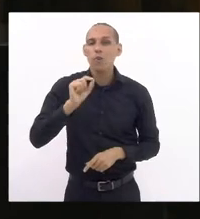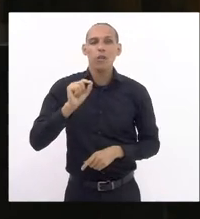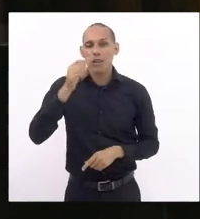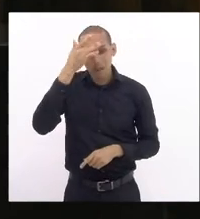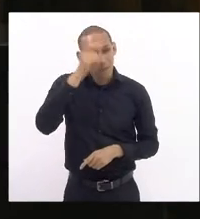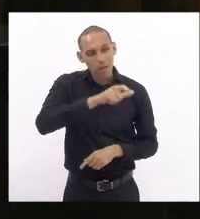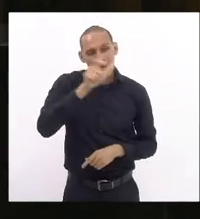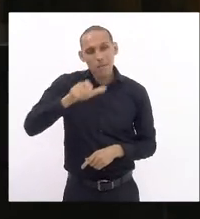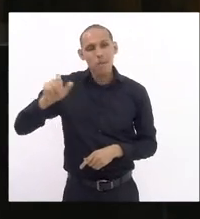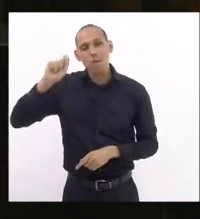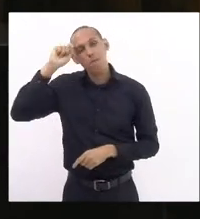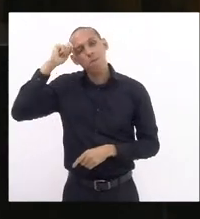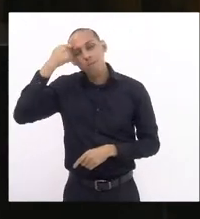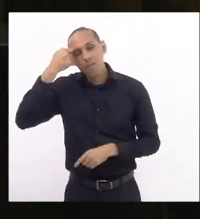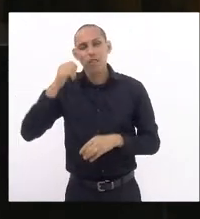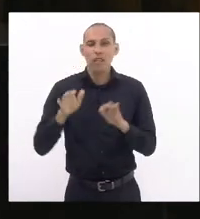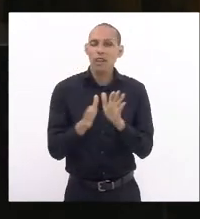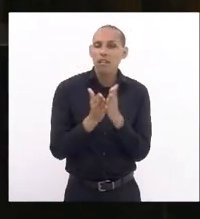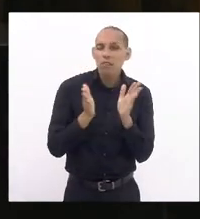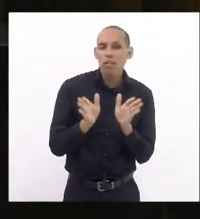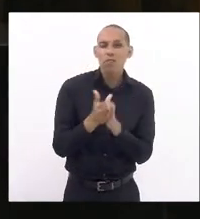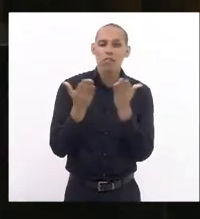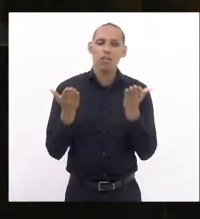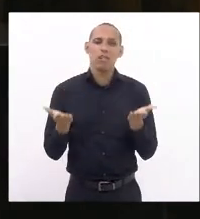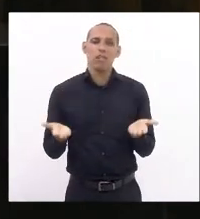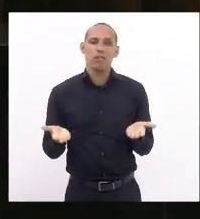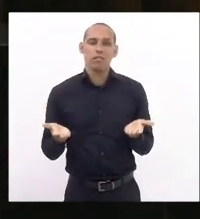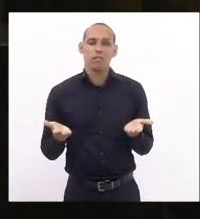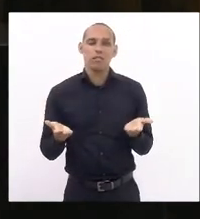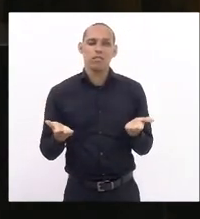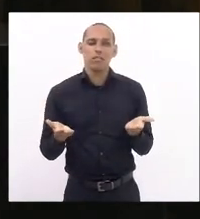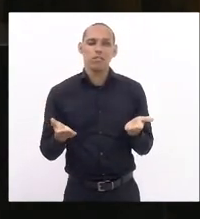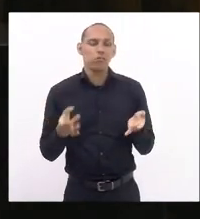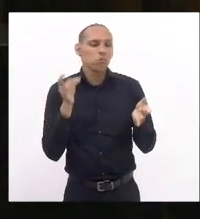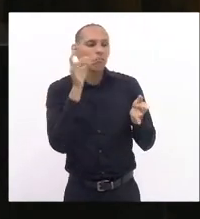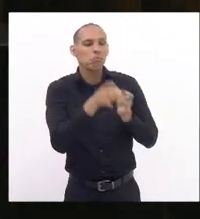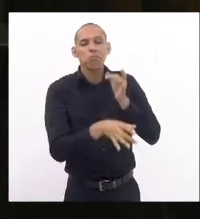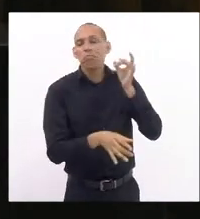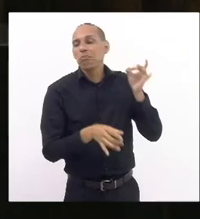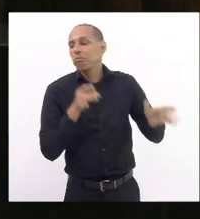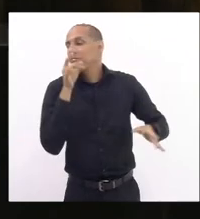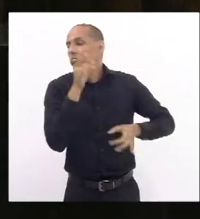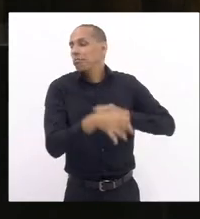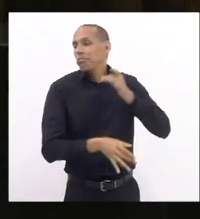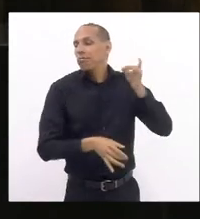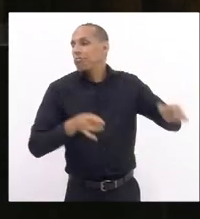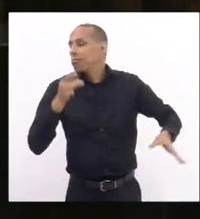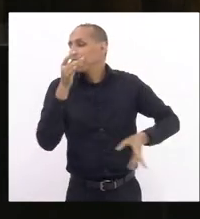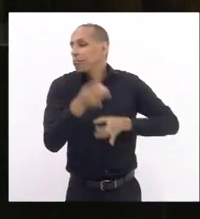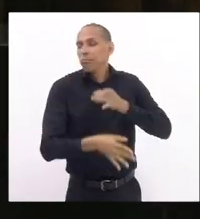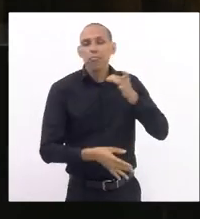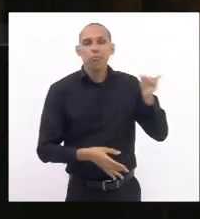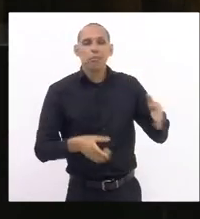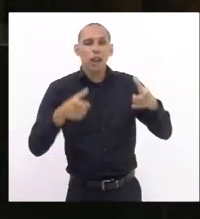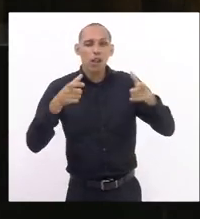pessoas negras, pobres, que foi deixada à própria sorte em cima de uma área